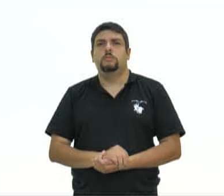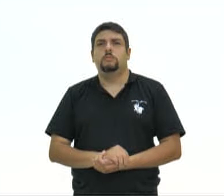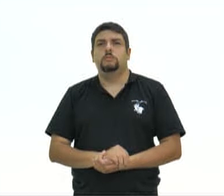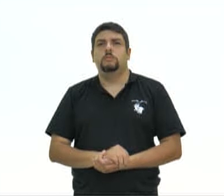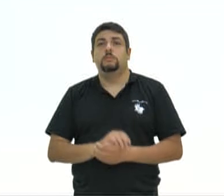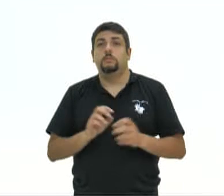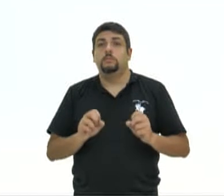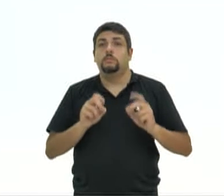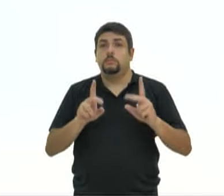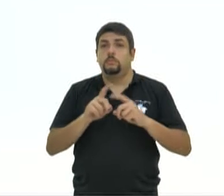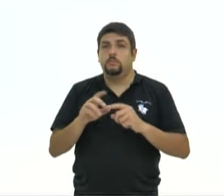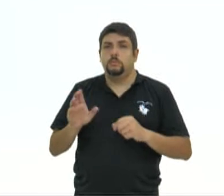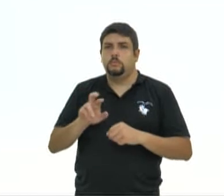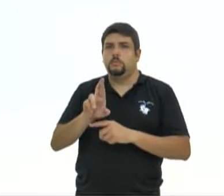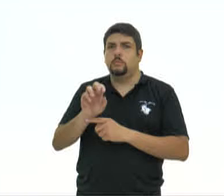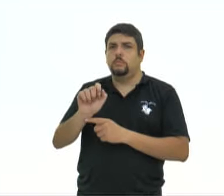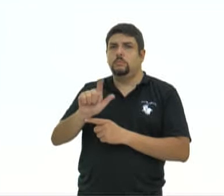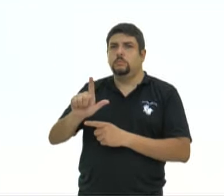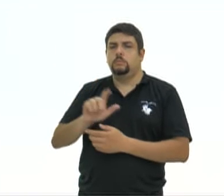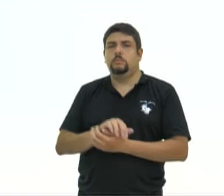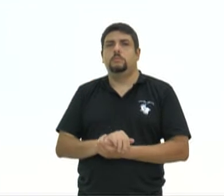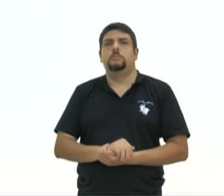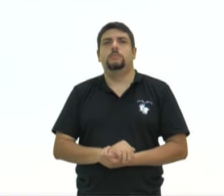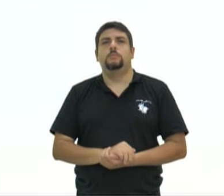rol, tá bom?